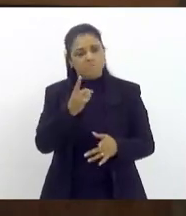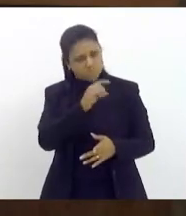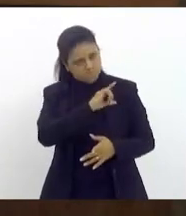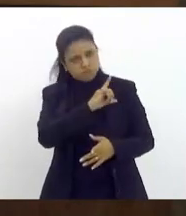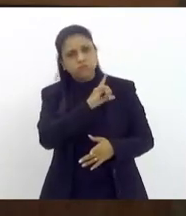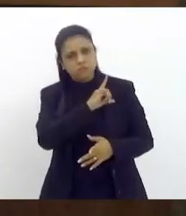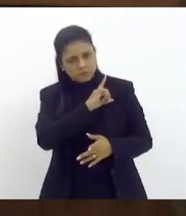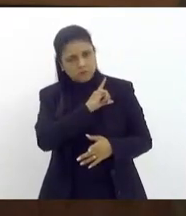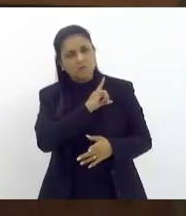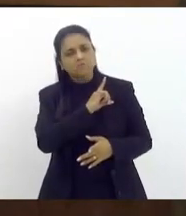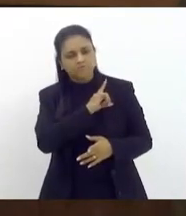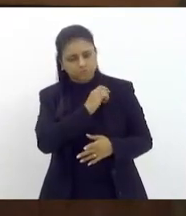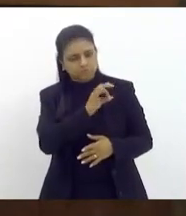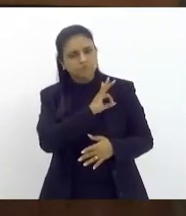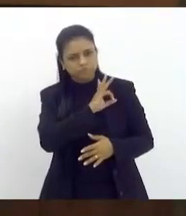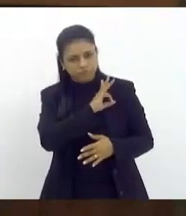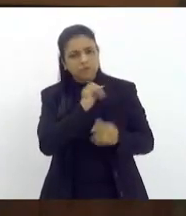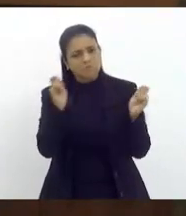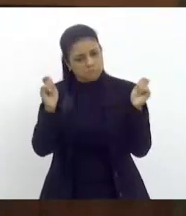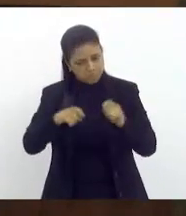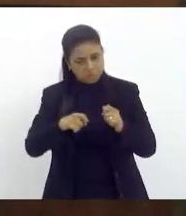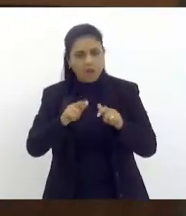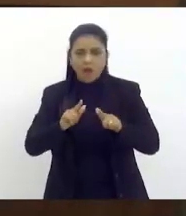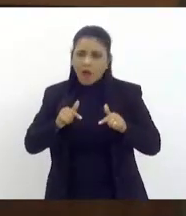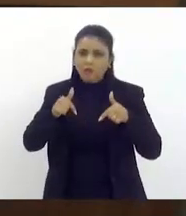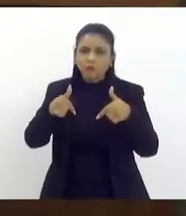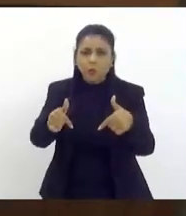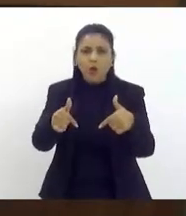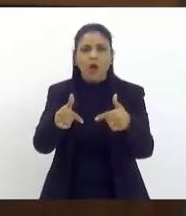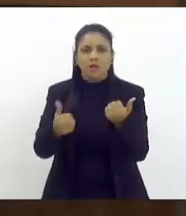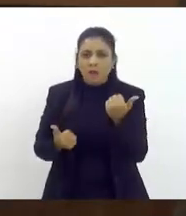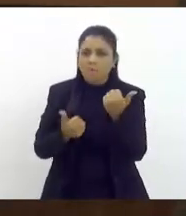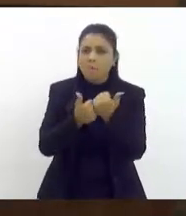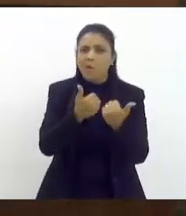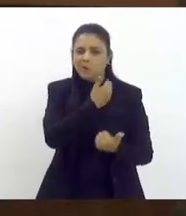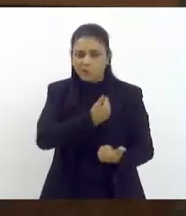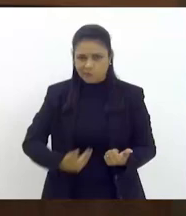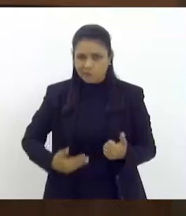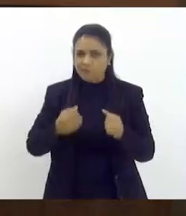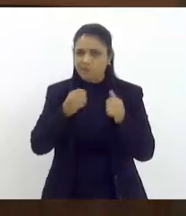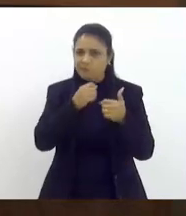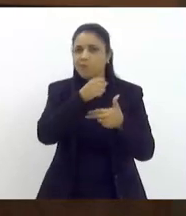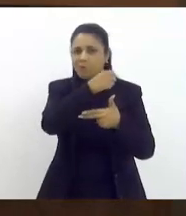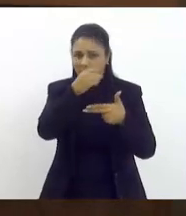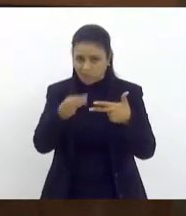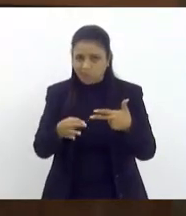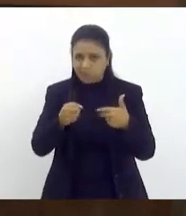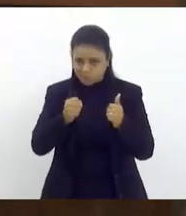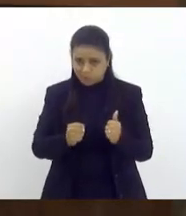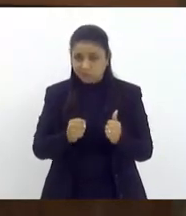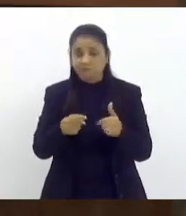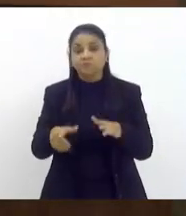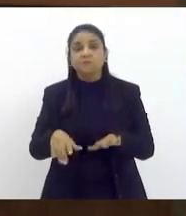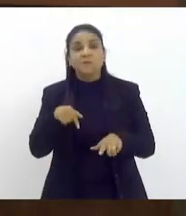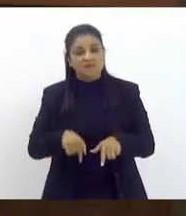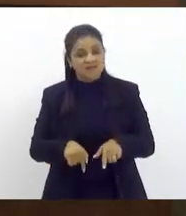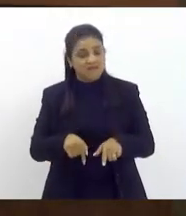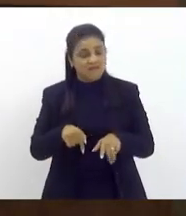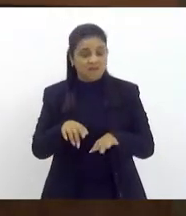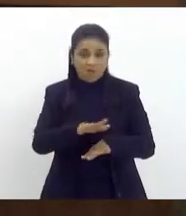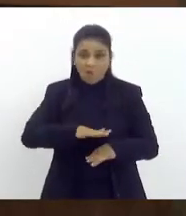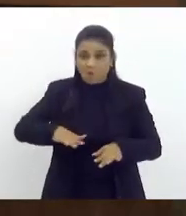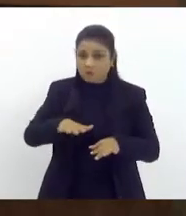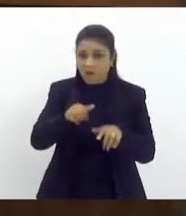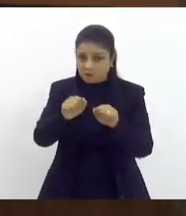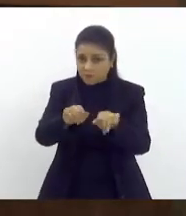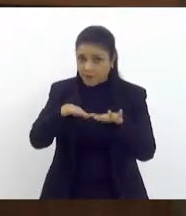situação e terá legitimação do poder público mas por princípio a gente usar o espaço aqui para criminalizar aqueles